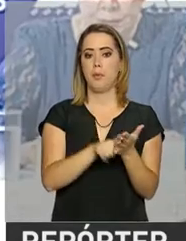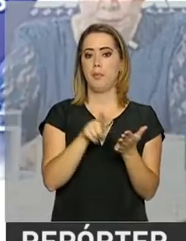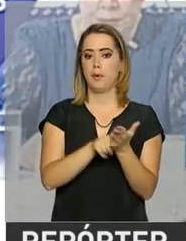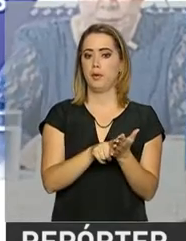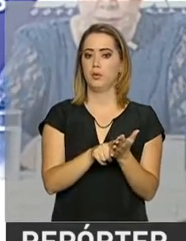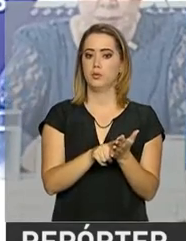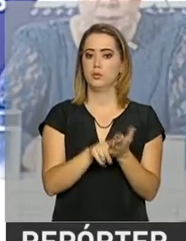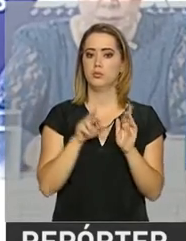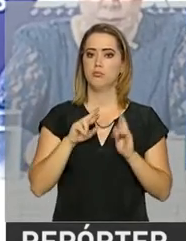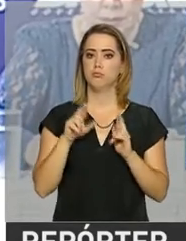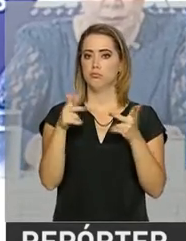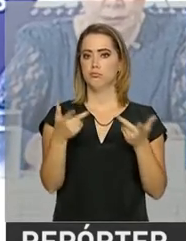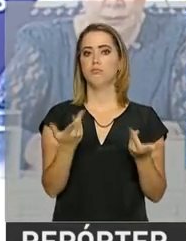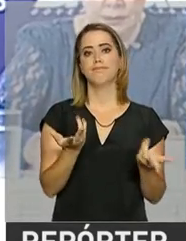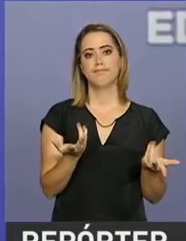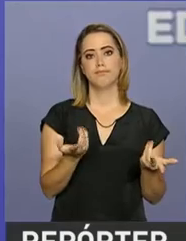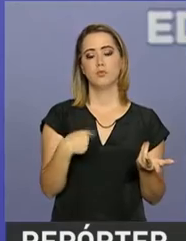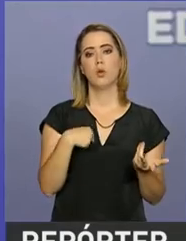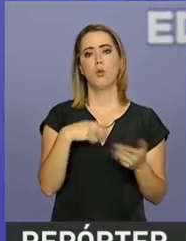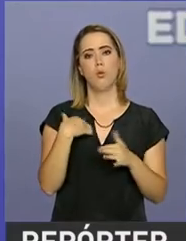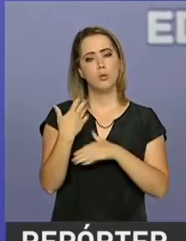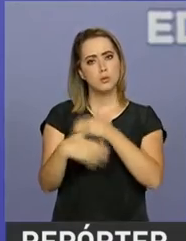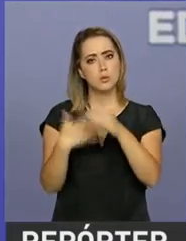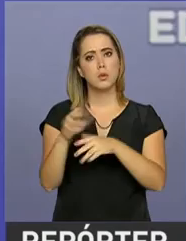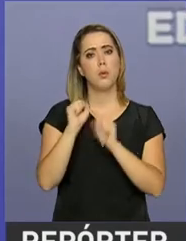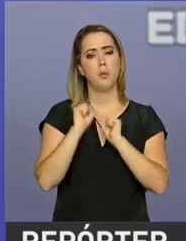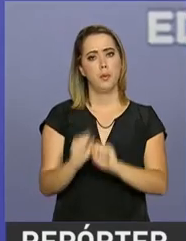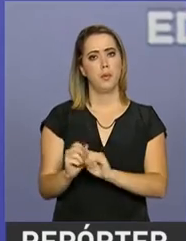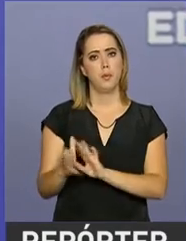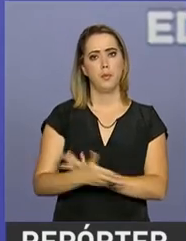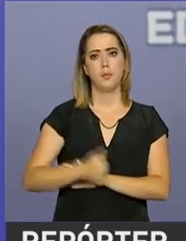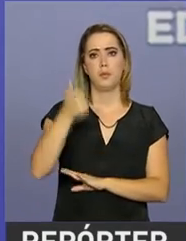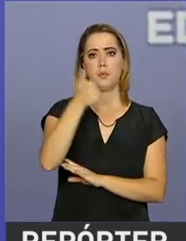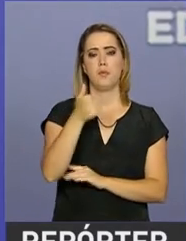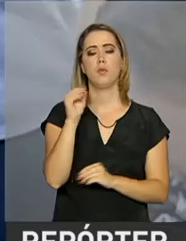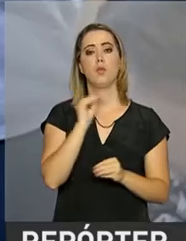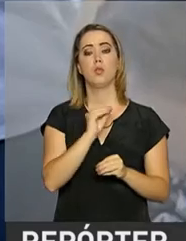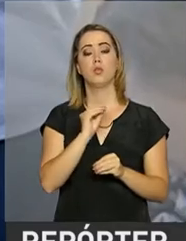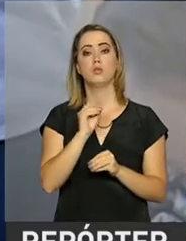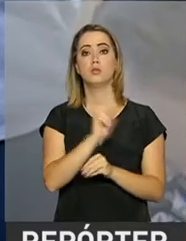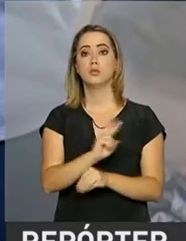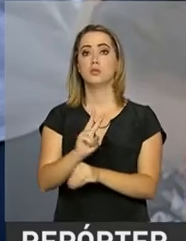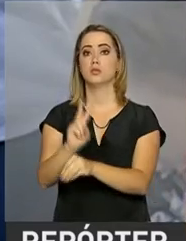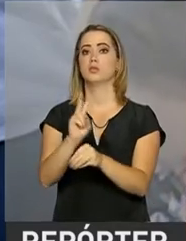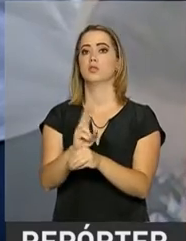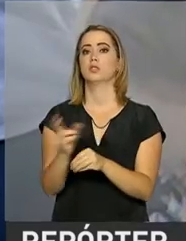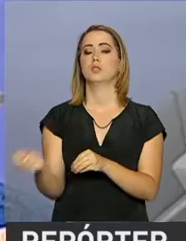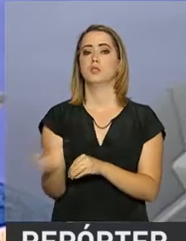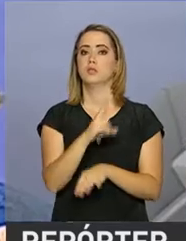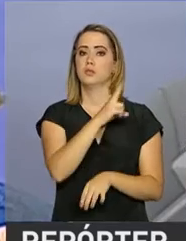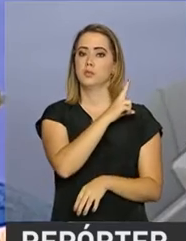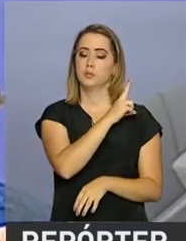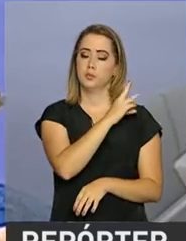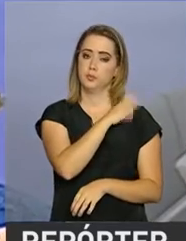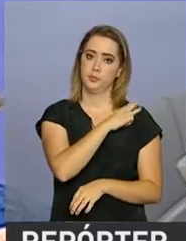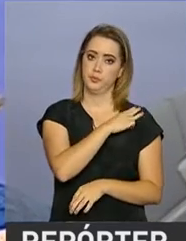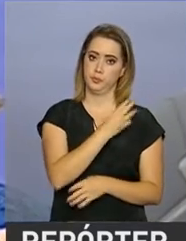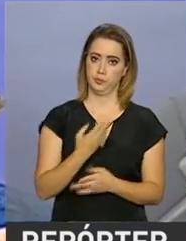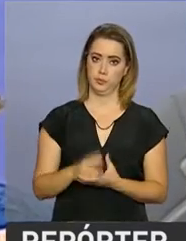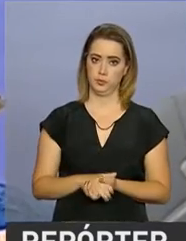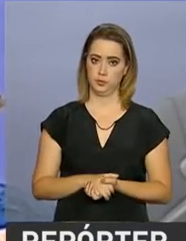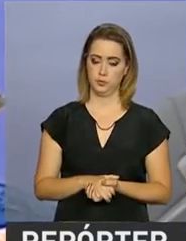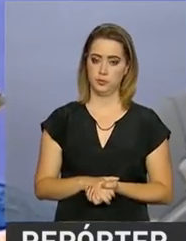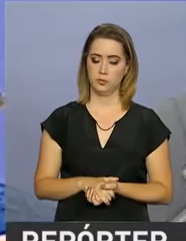para o ministro o desempenho dos alunos pode ser melhor e voltou a defender a reforma do ensino médio o desempenho da educação